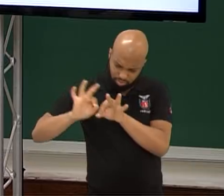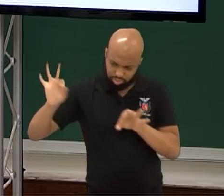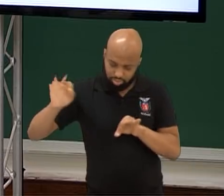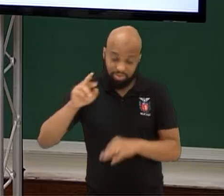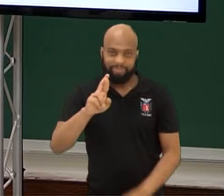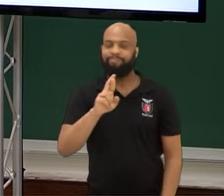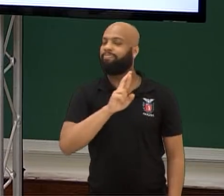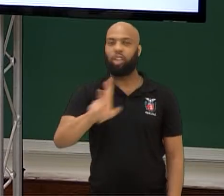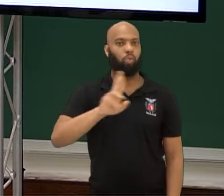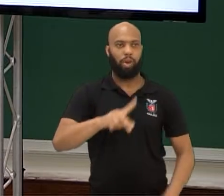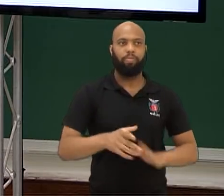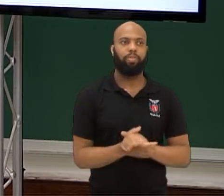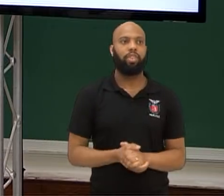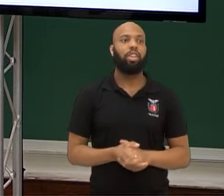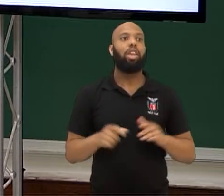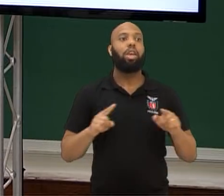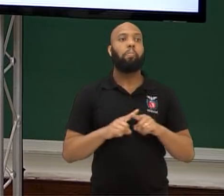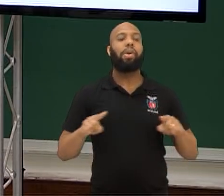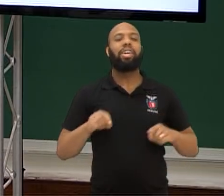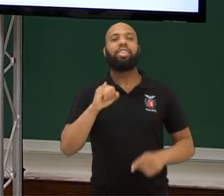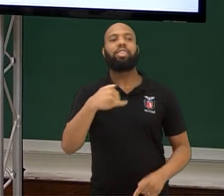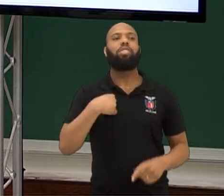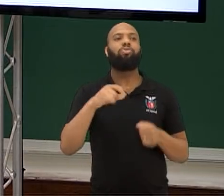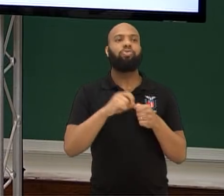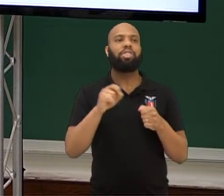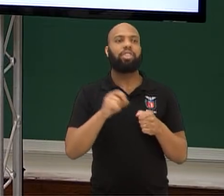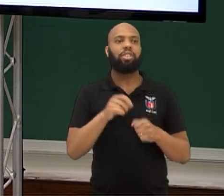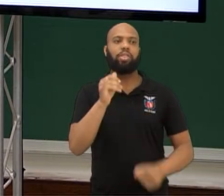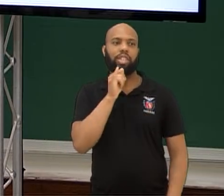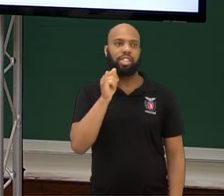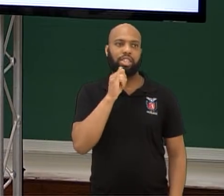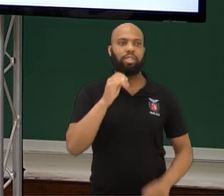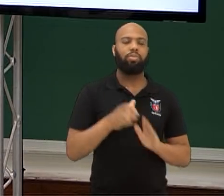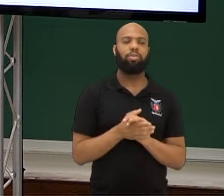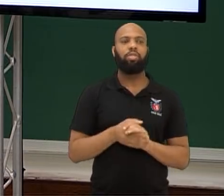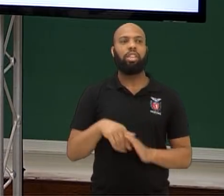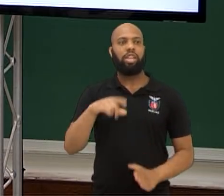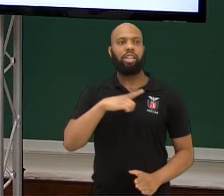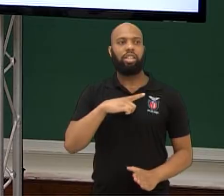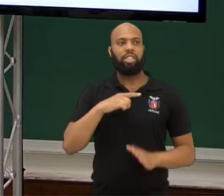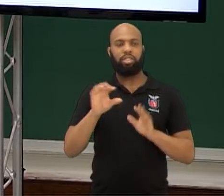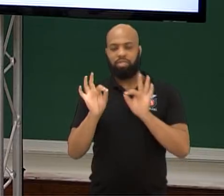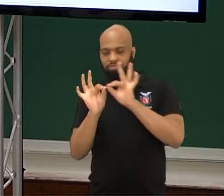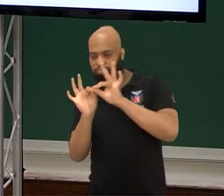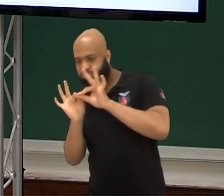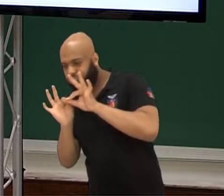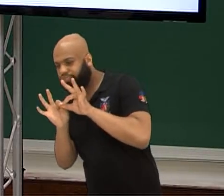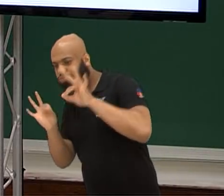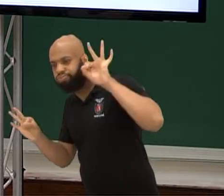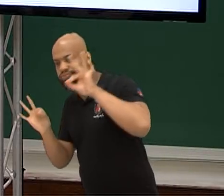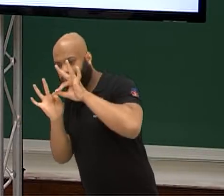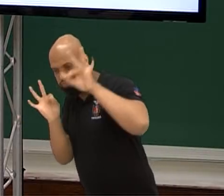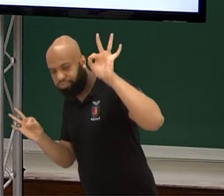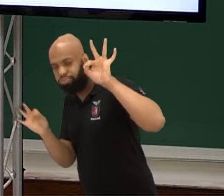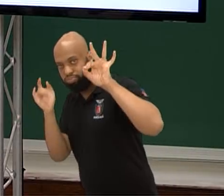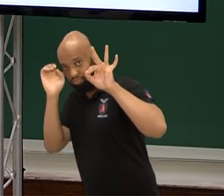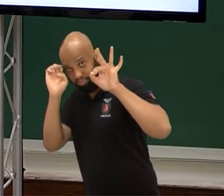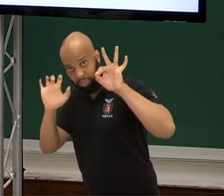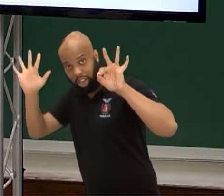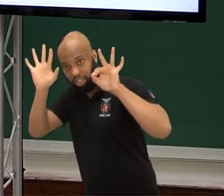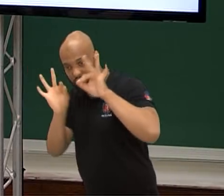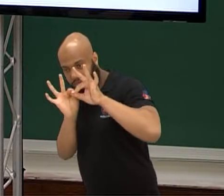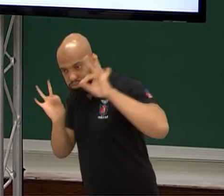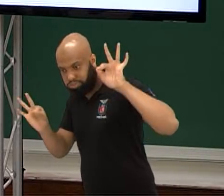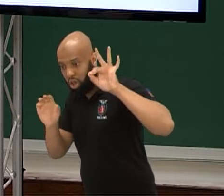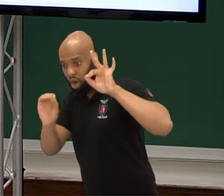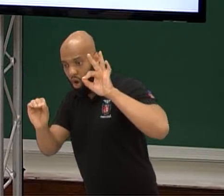Também não, né? Mas agora, se eu pegar um segmento, vamos imaginar na nossa cabeça aqui, um